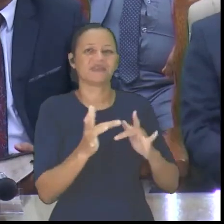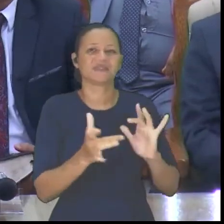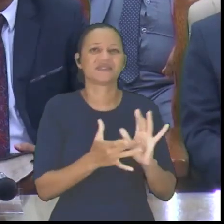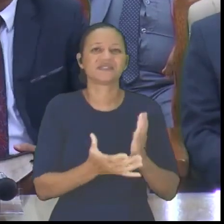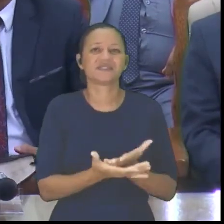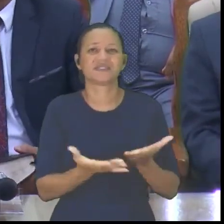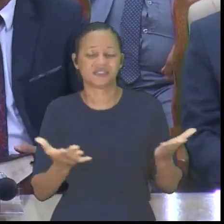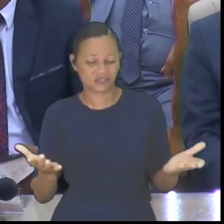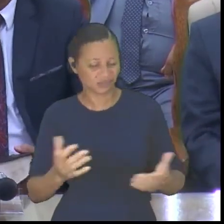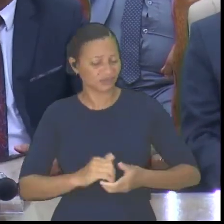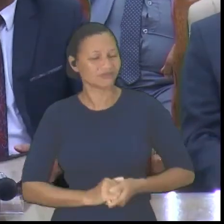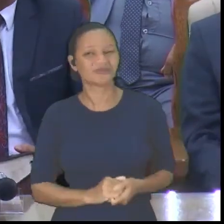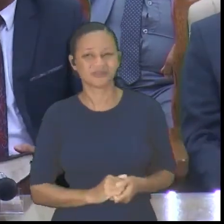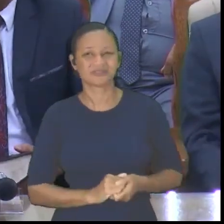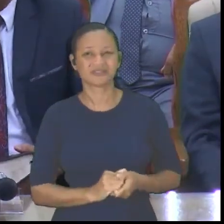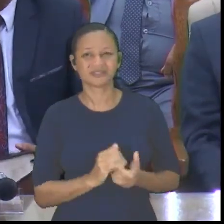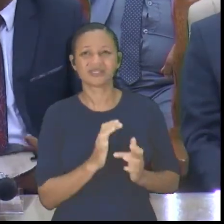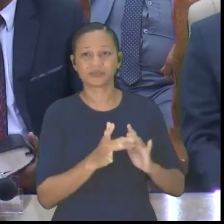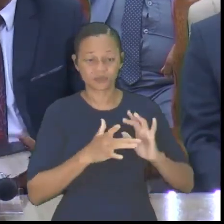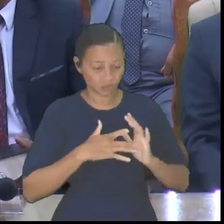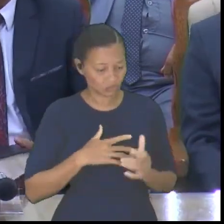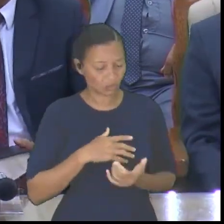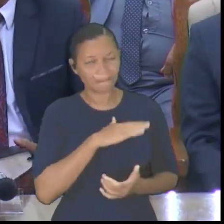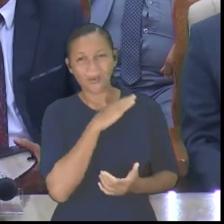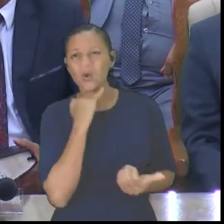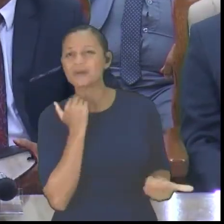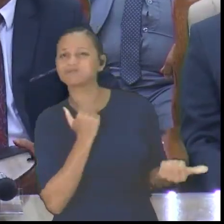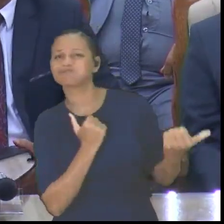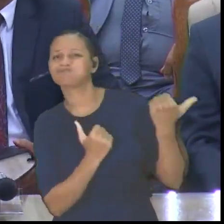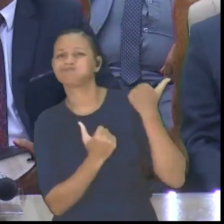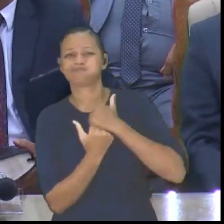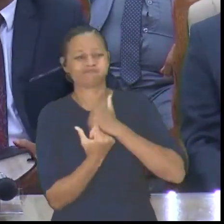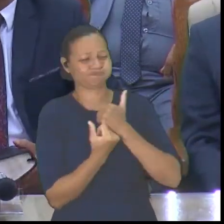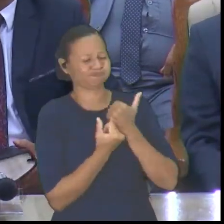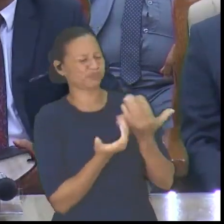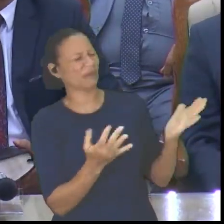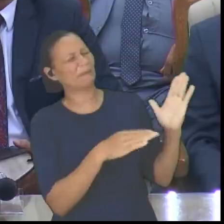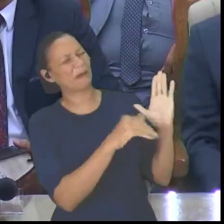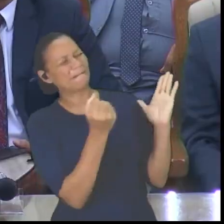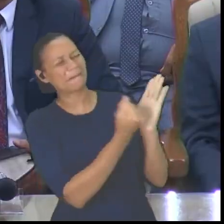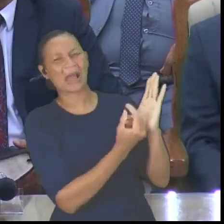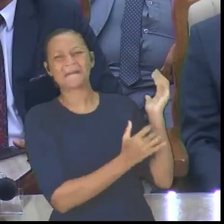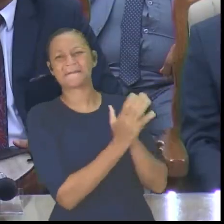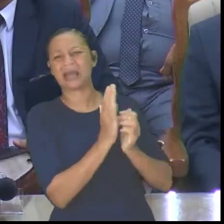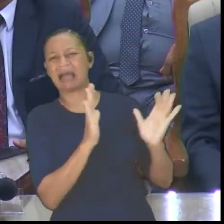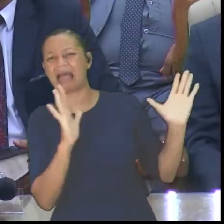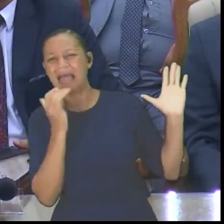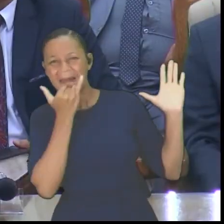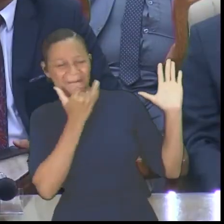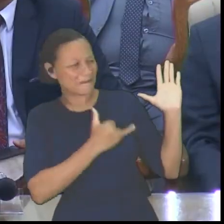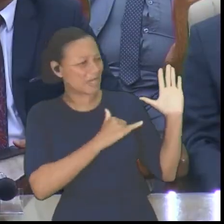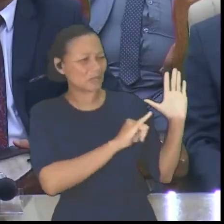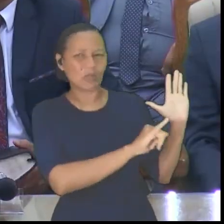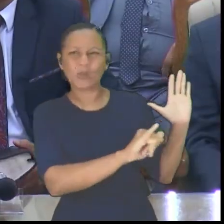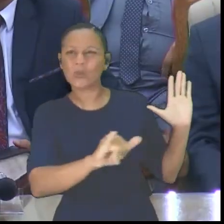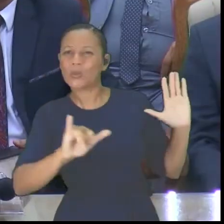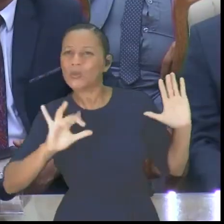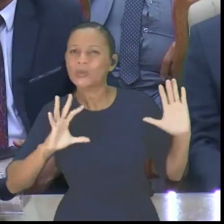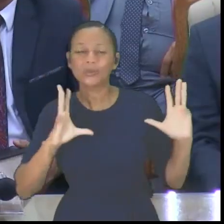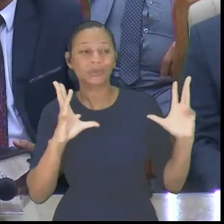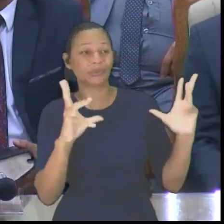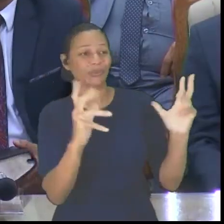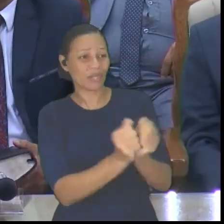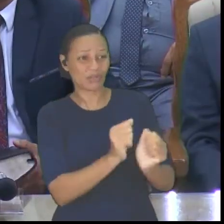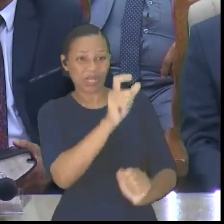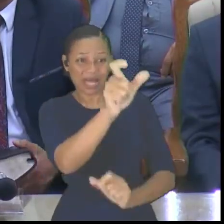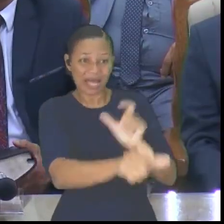sua vida para o perdão de todos, mesmo sabendo que receberia em